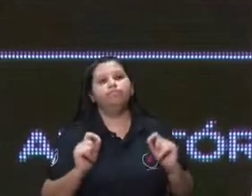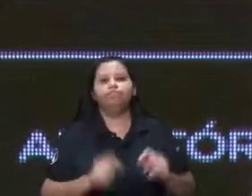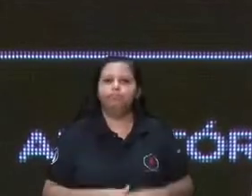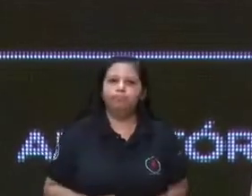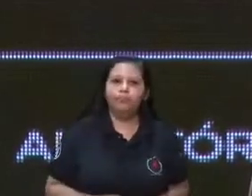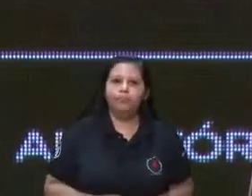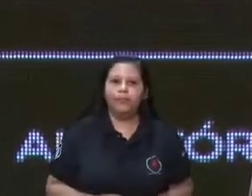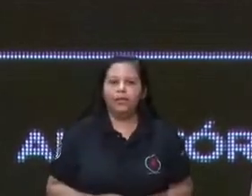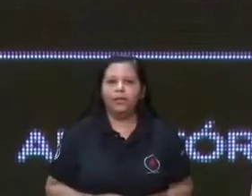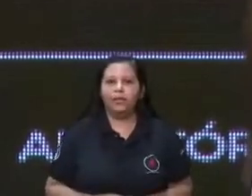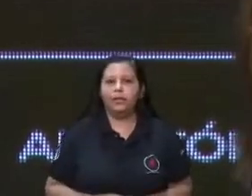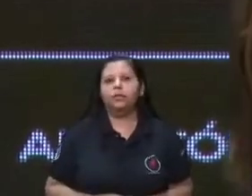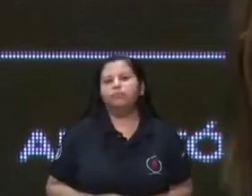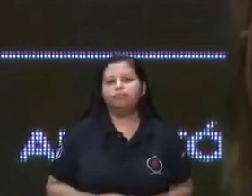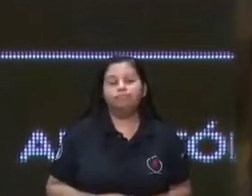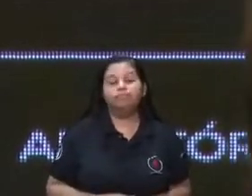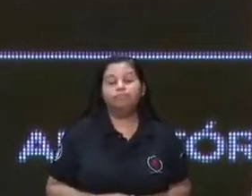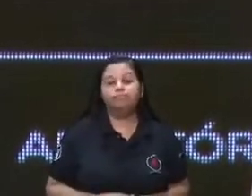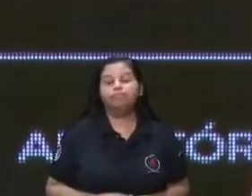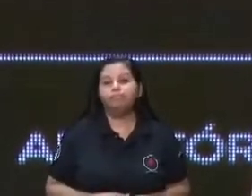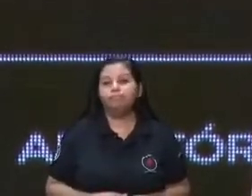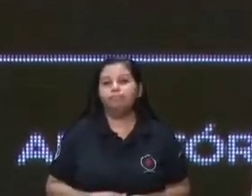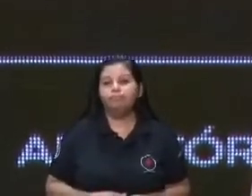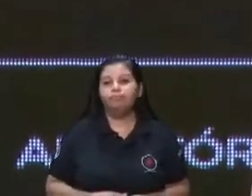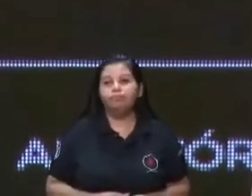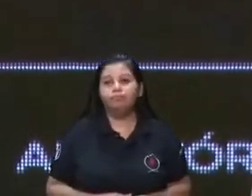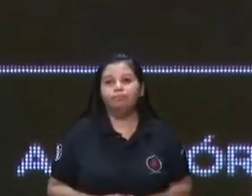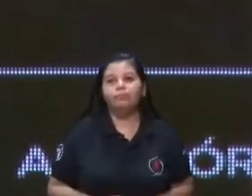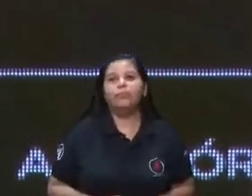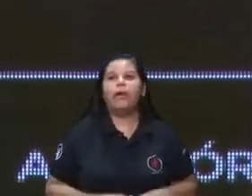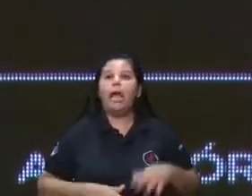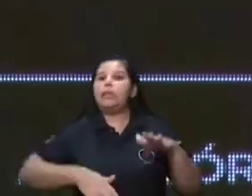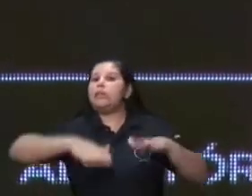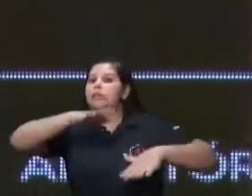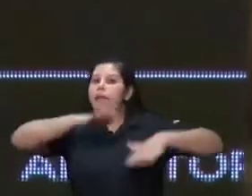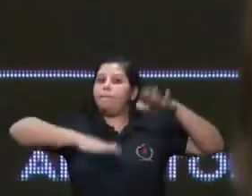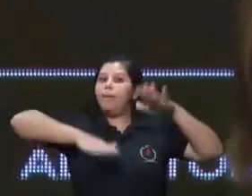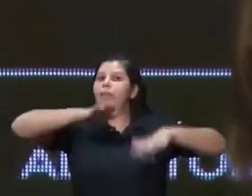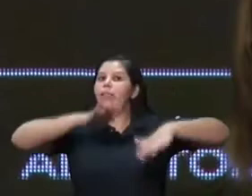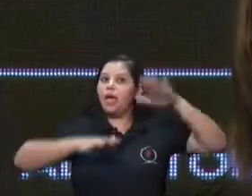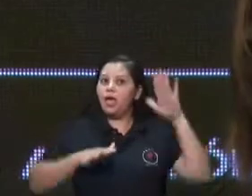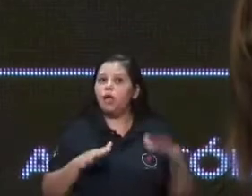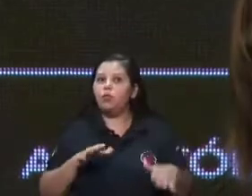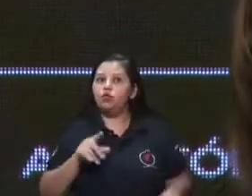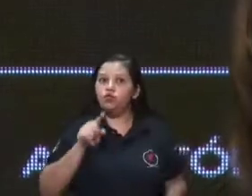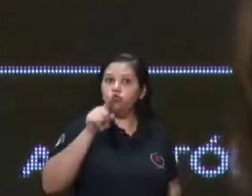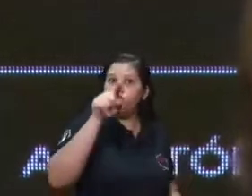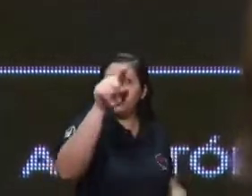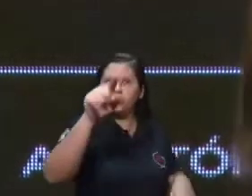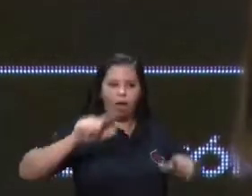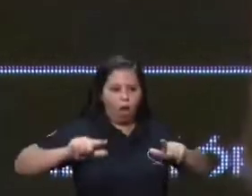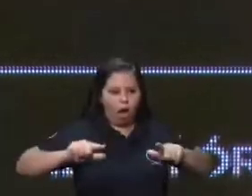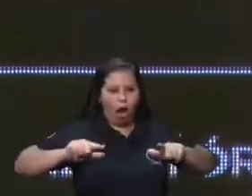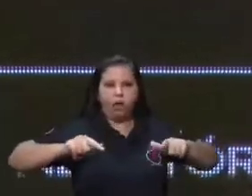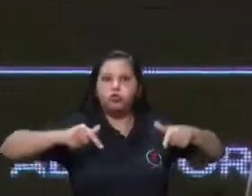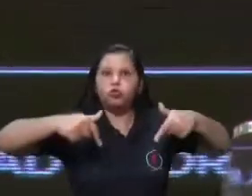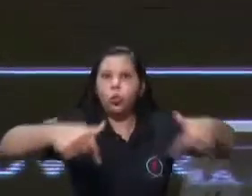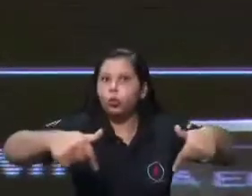dependendo do volume do incenso que sai do incensário,